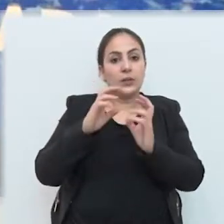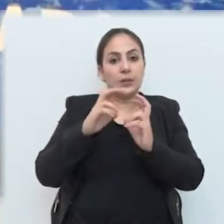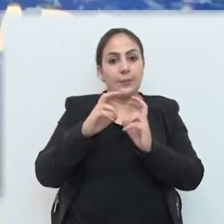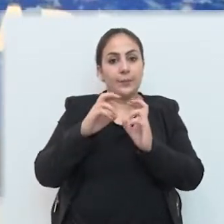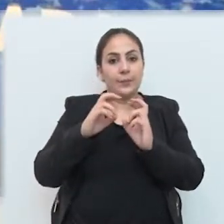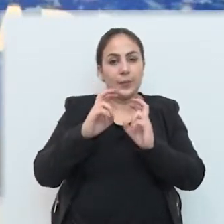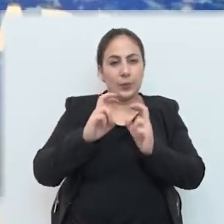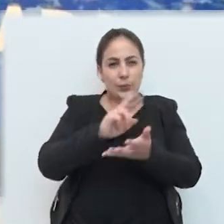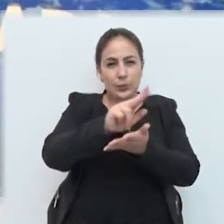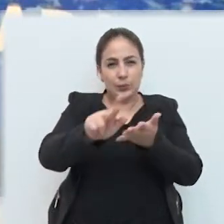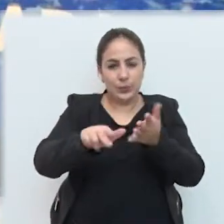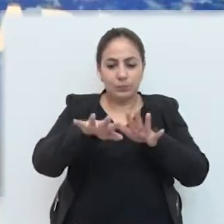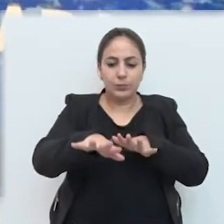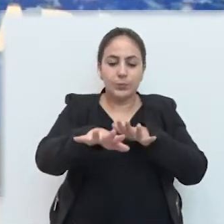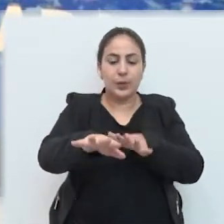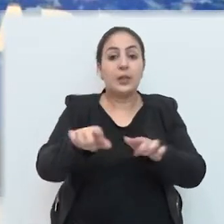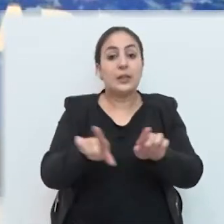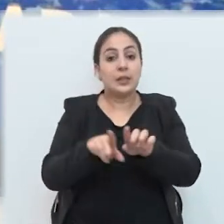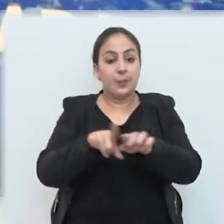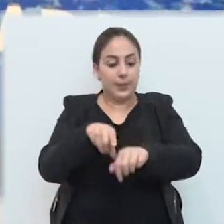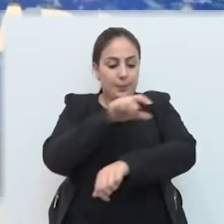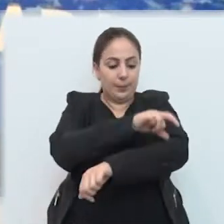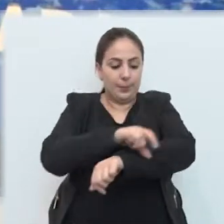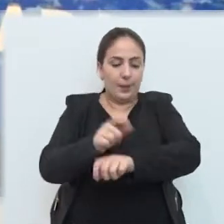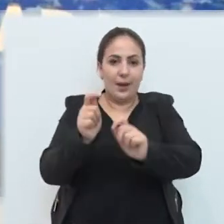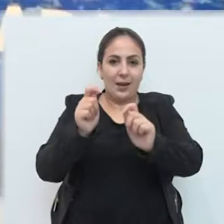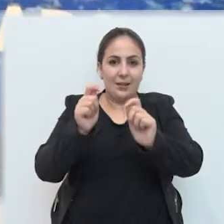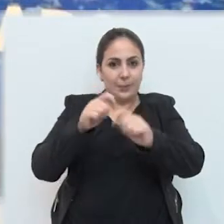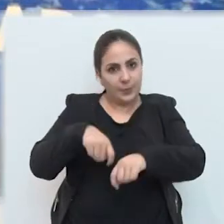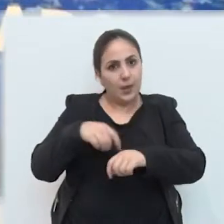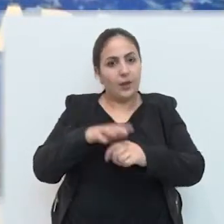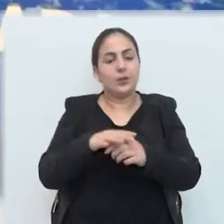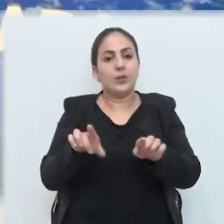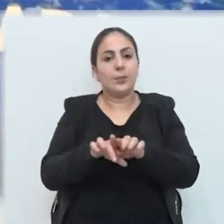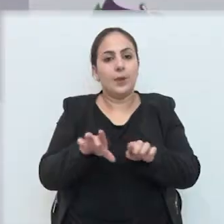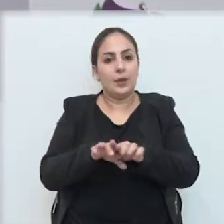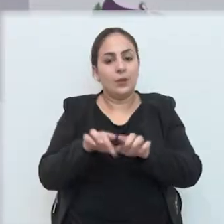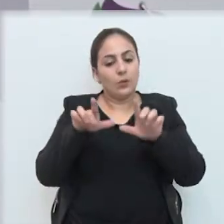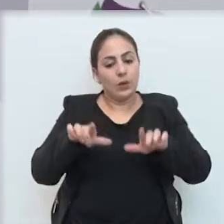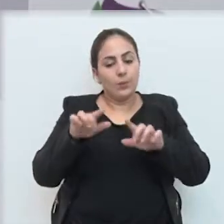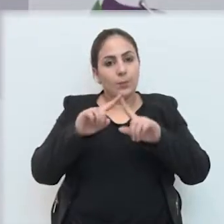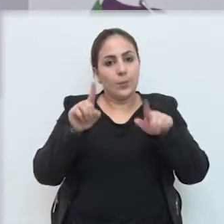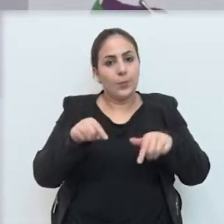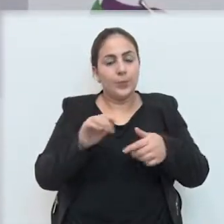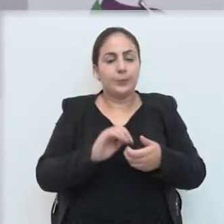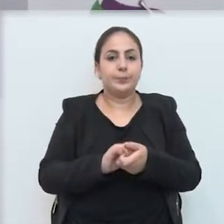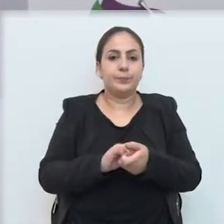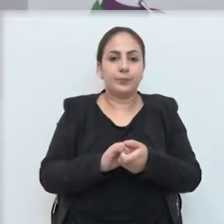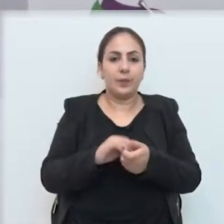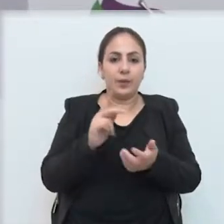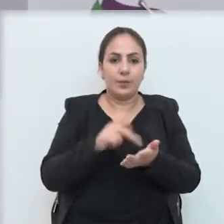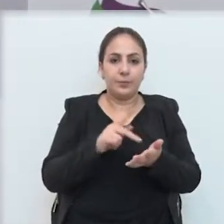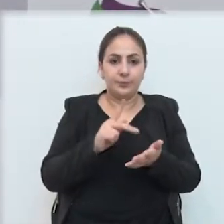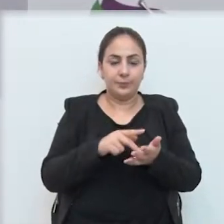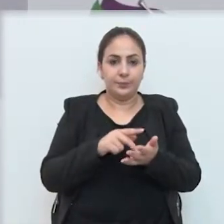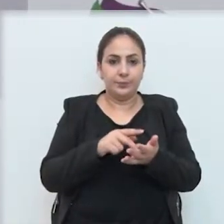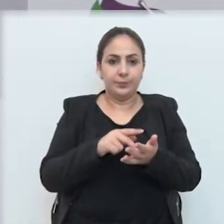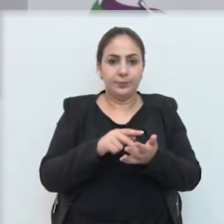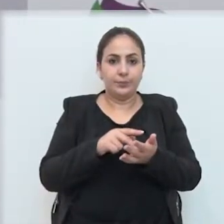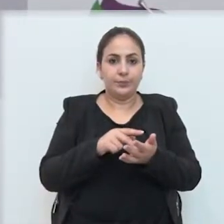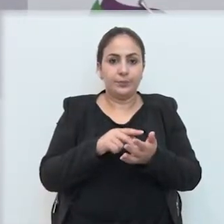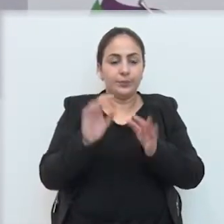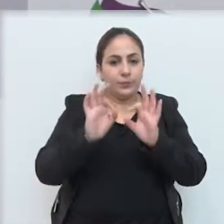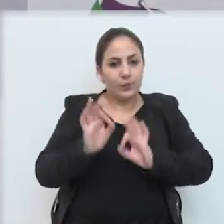a qualificação das condições das calçadas e passeios públicos. Na verdade, o Plano Municipal de Mobilidade